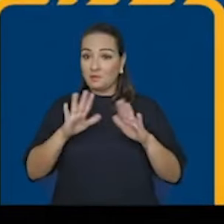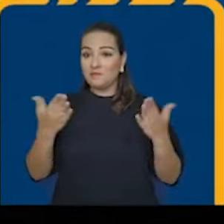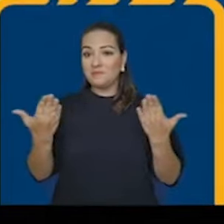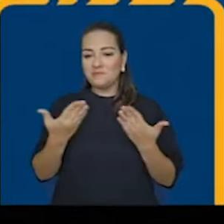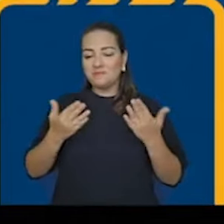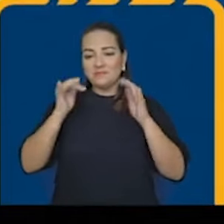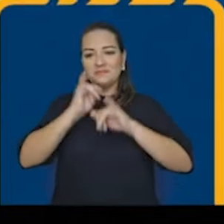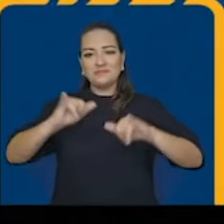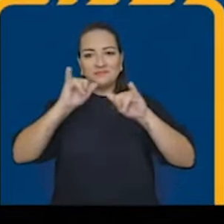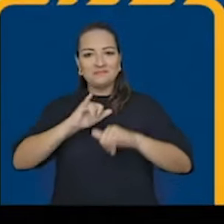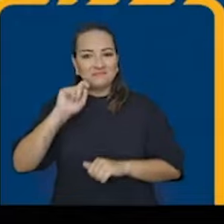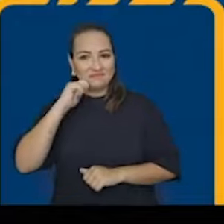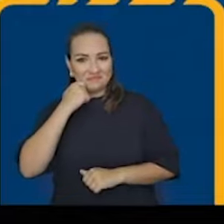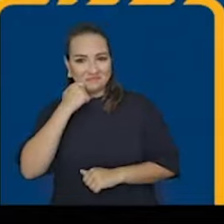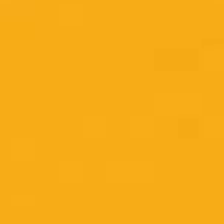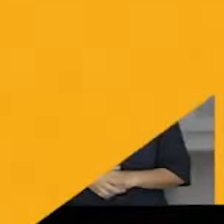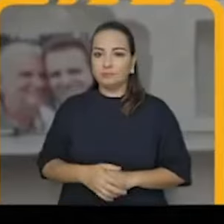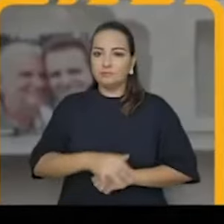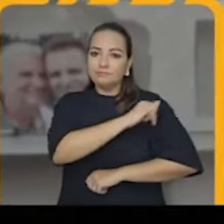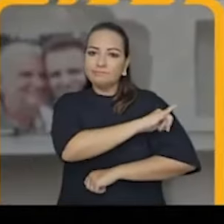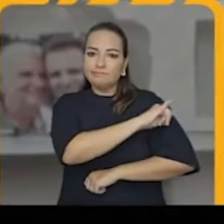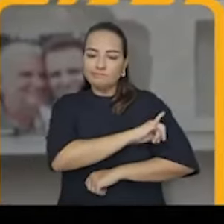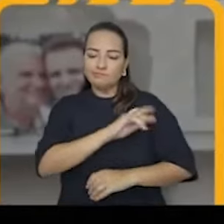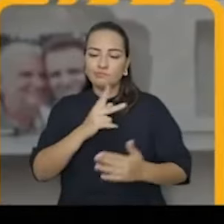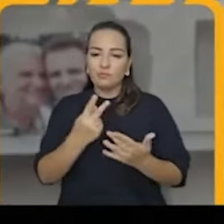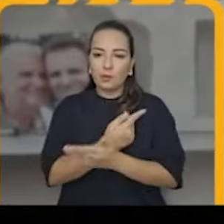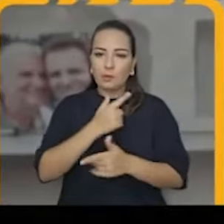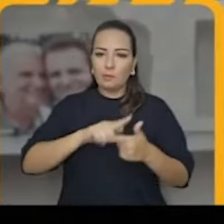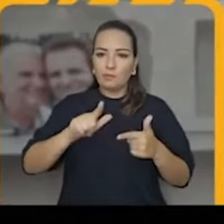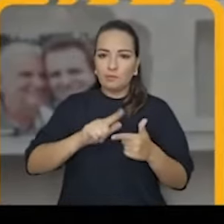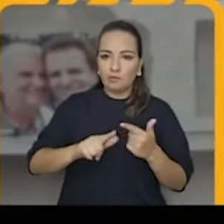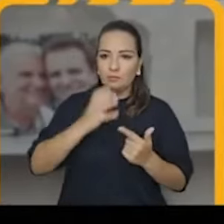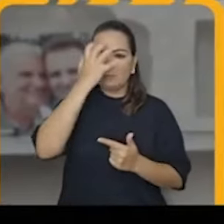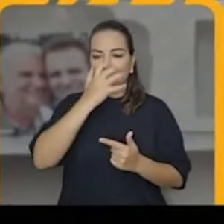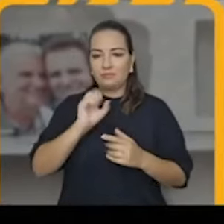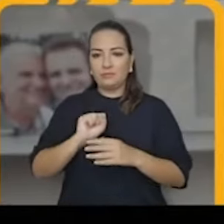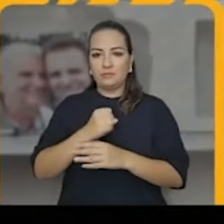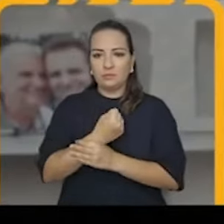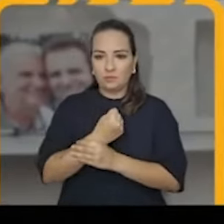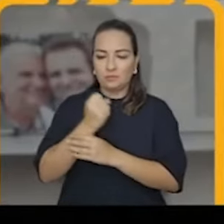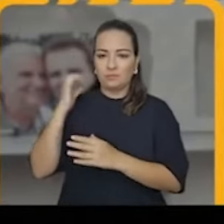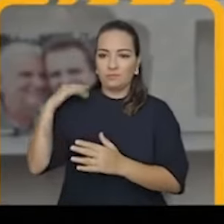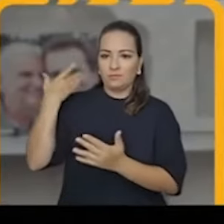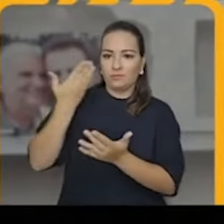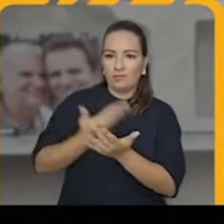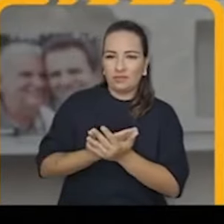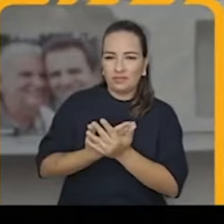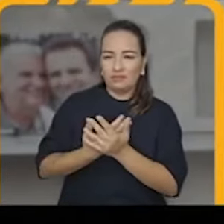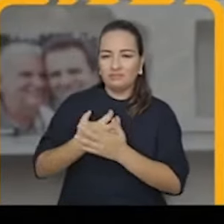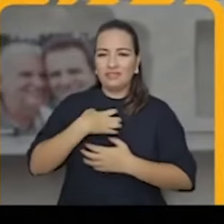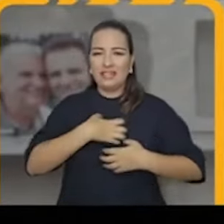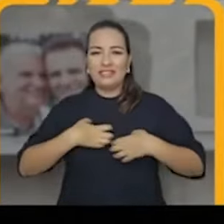Começa agora o programa Eduardo Paes. O Rio enfrenta uma das mais graves crises de segurança da sua história. Mas a